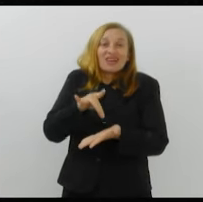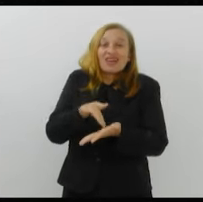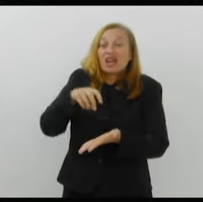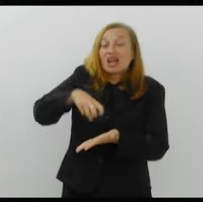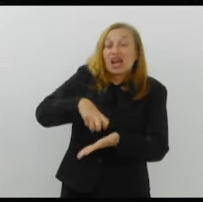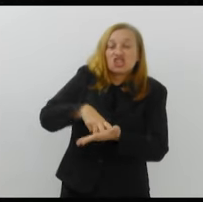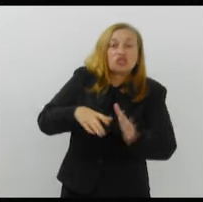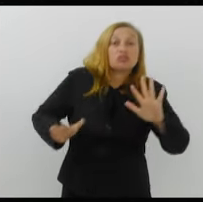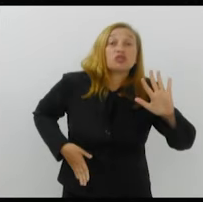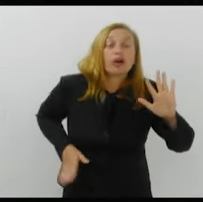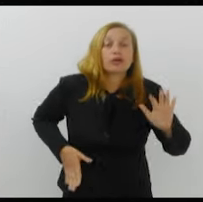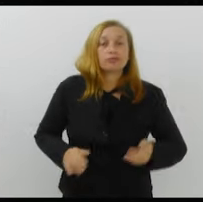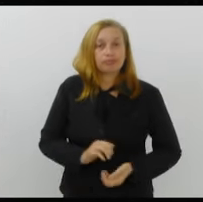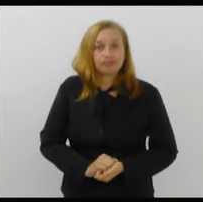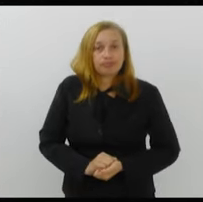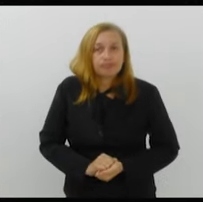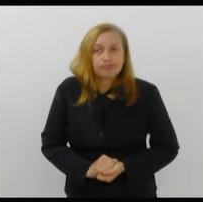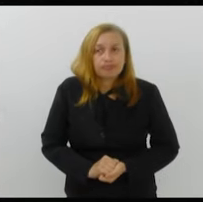esses vagabundos?